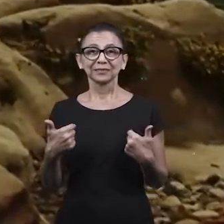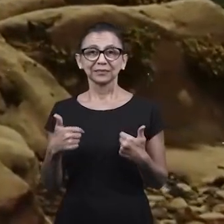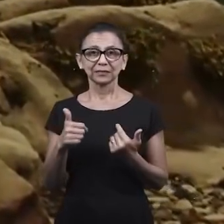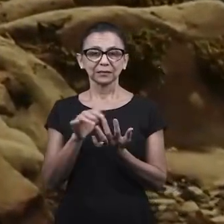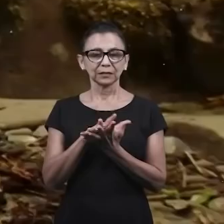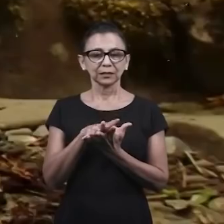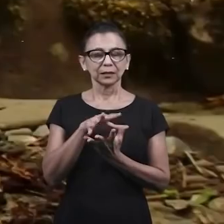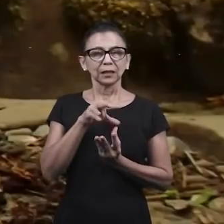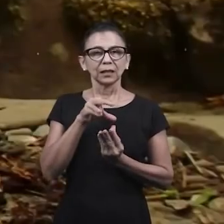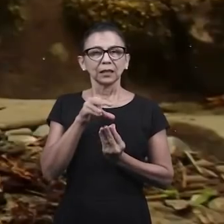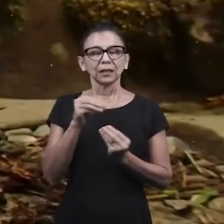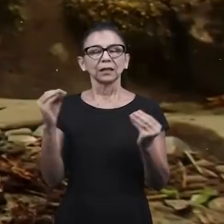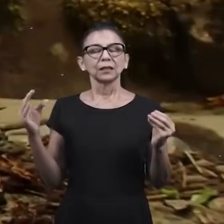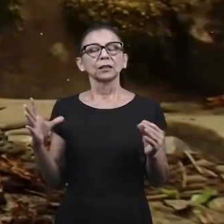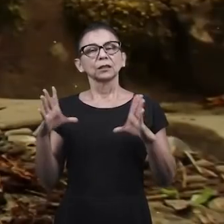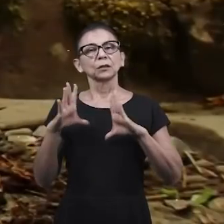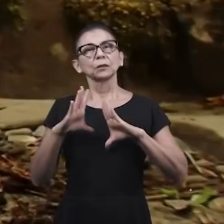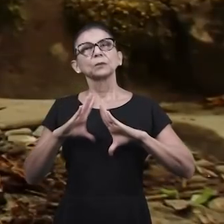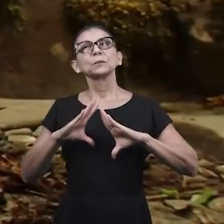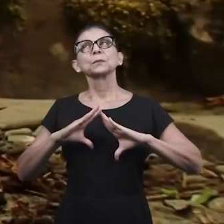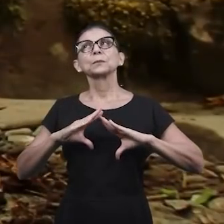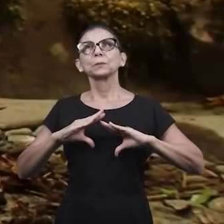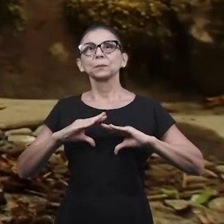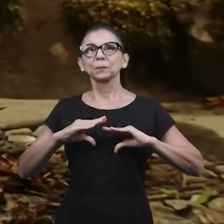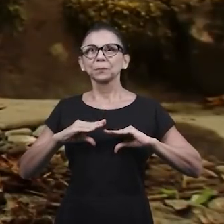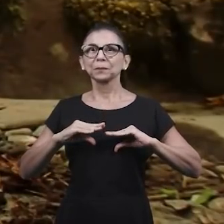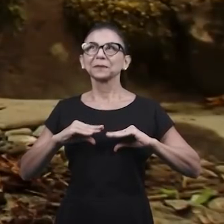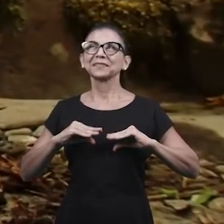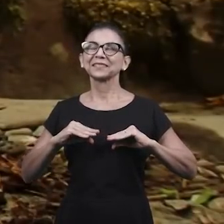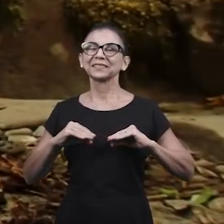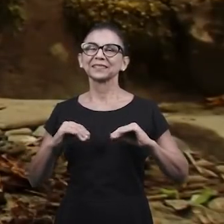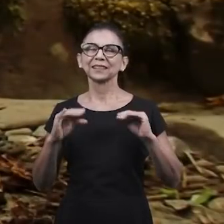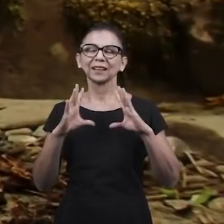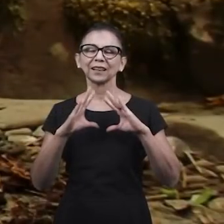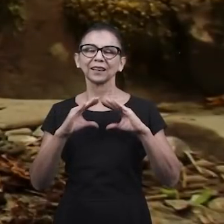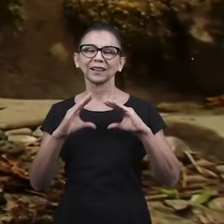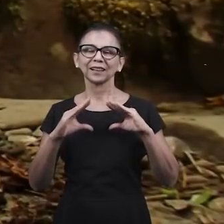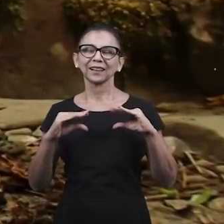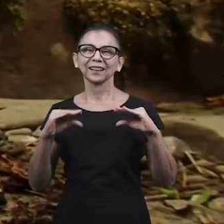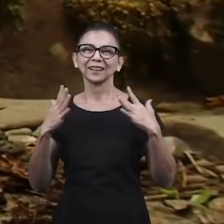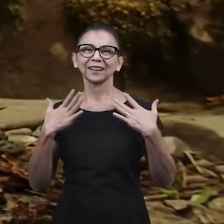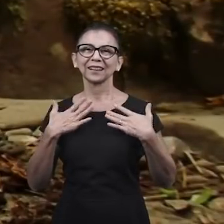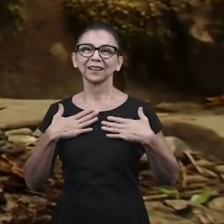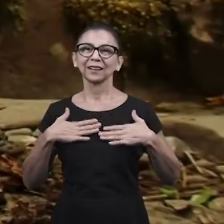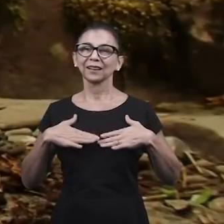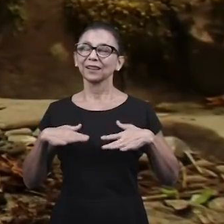dor, que cura as feridas.